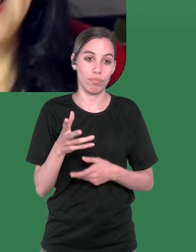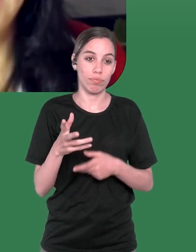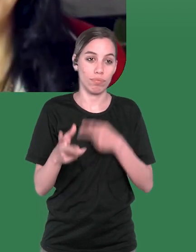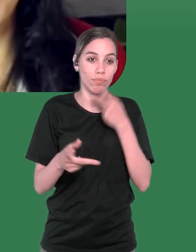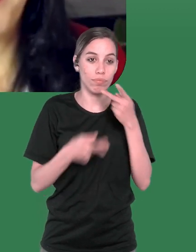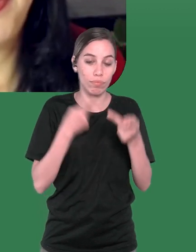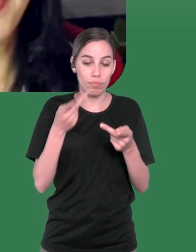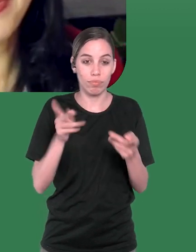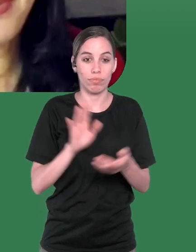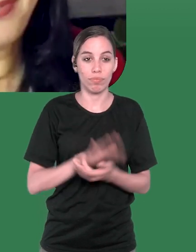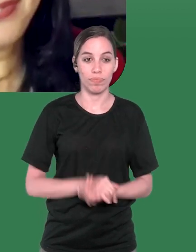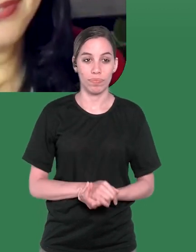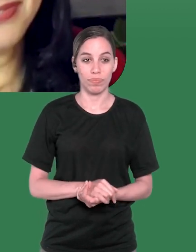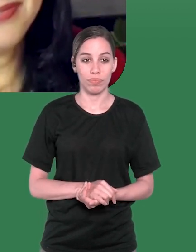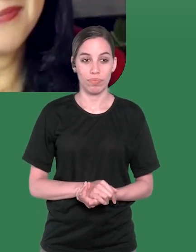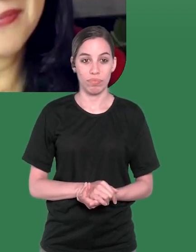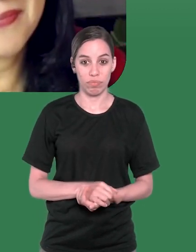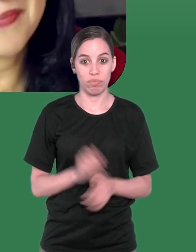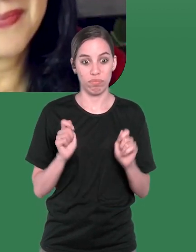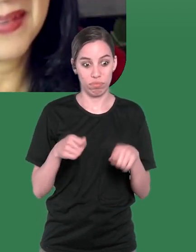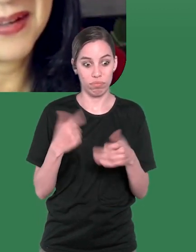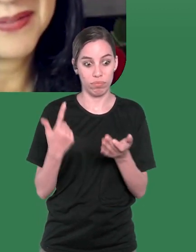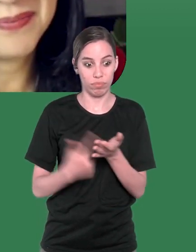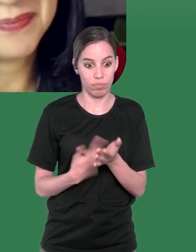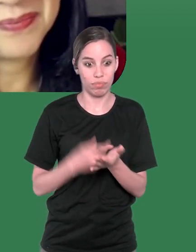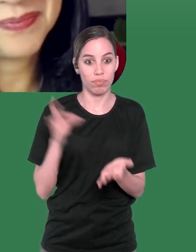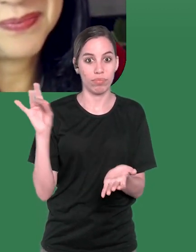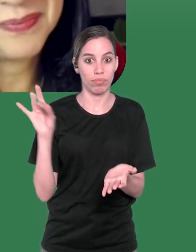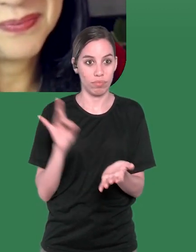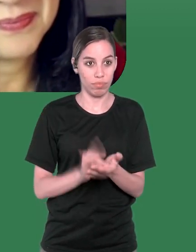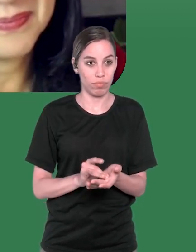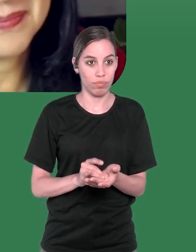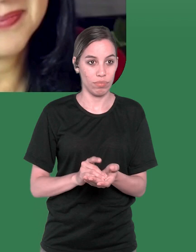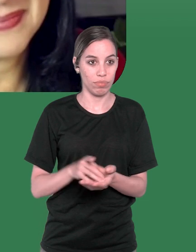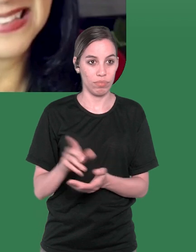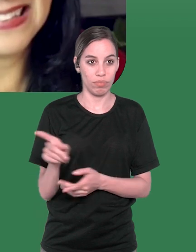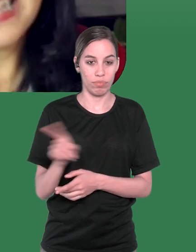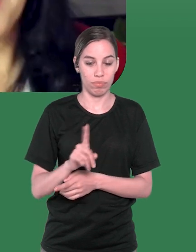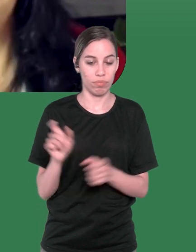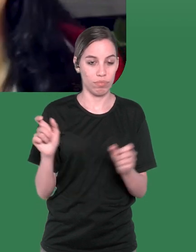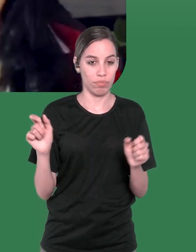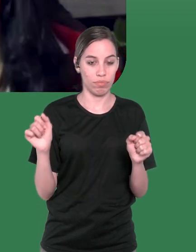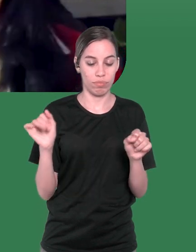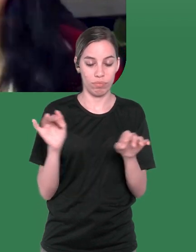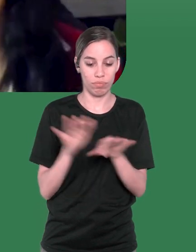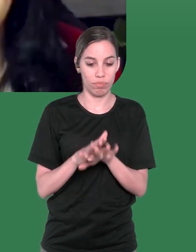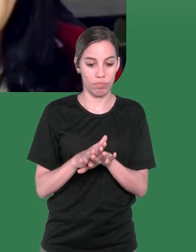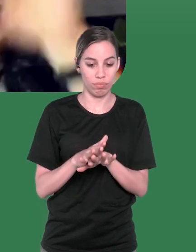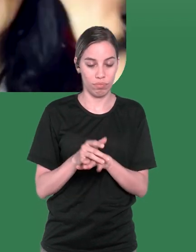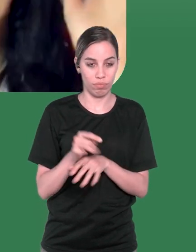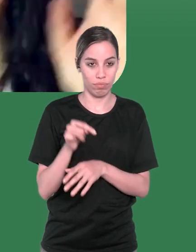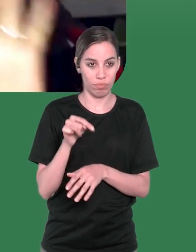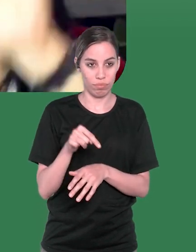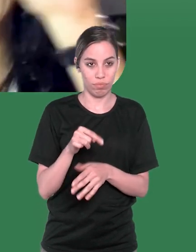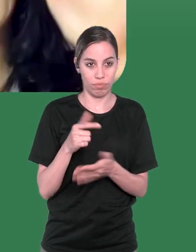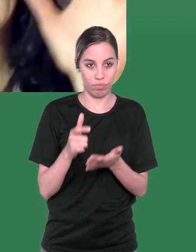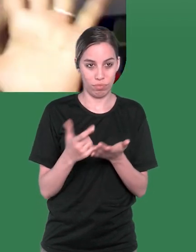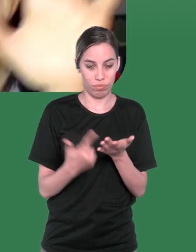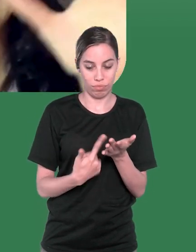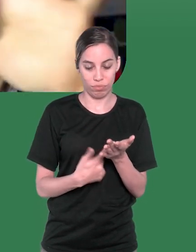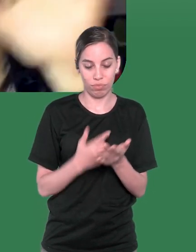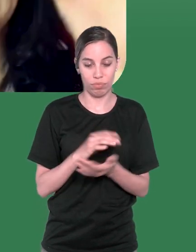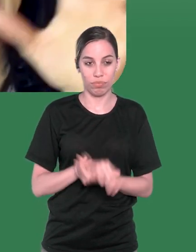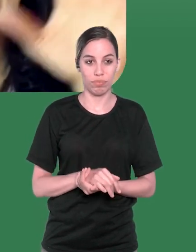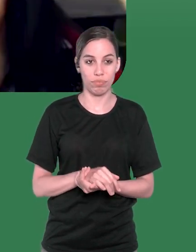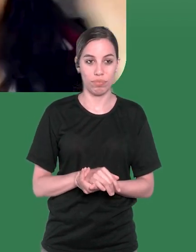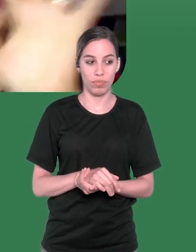percorrer. É que dá um livro mesmo, né? Que não cabe num capítulo. Pois é, não, e há outras coisas aí